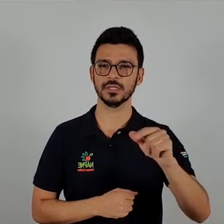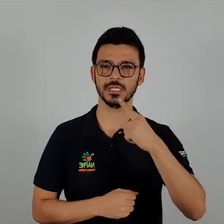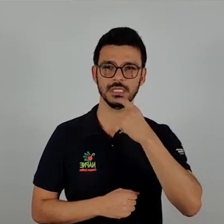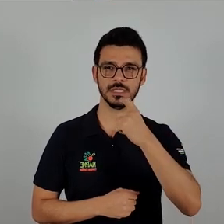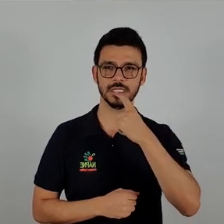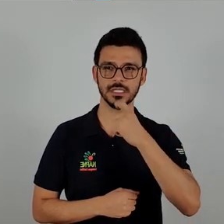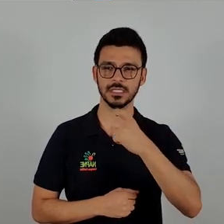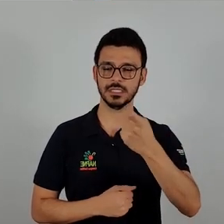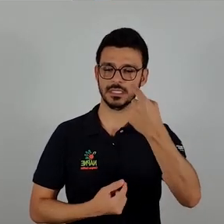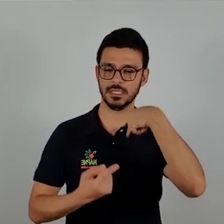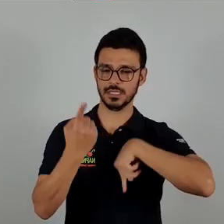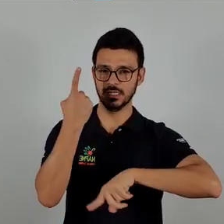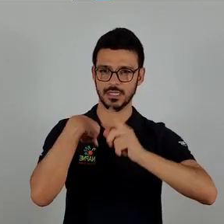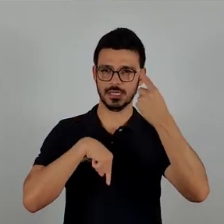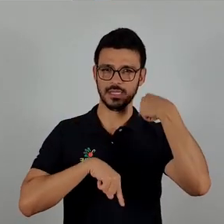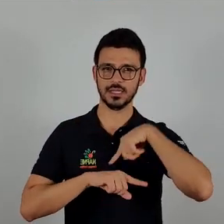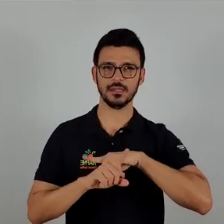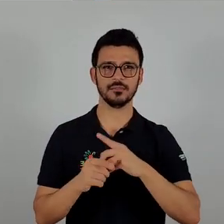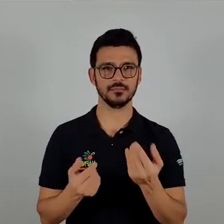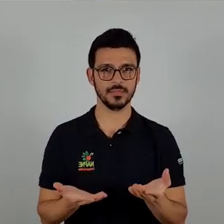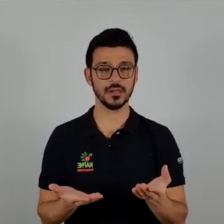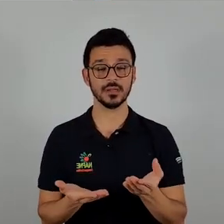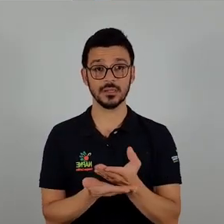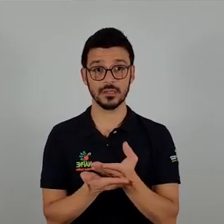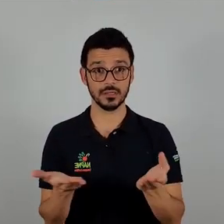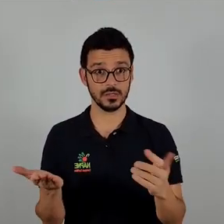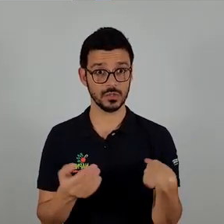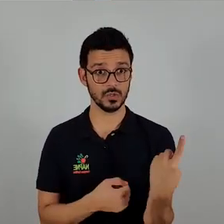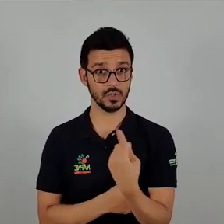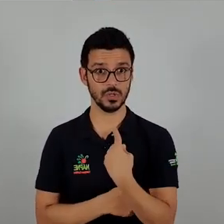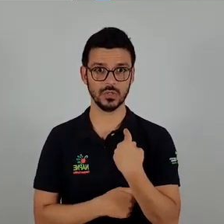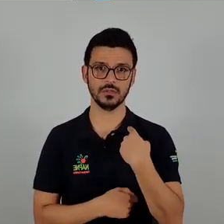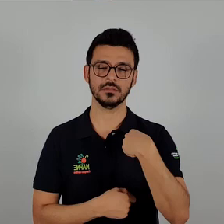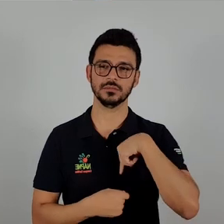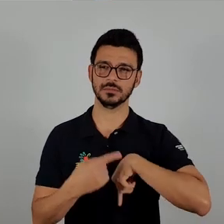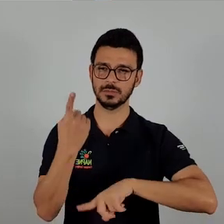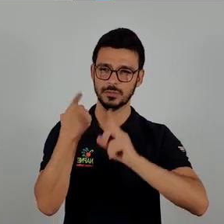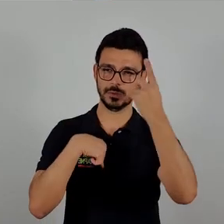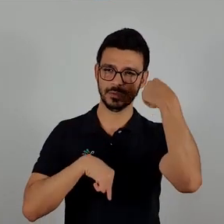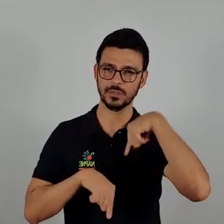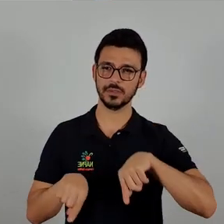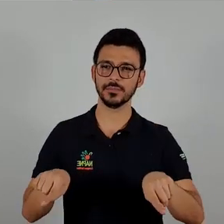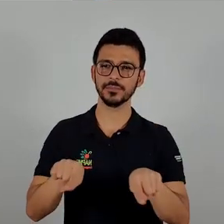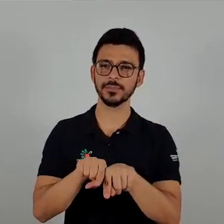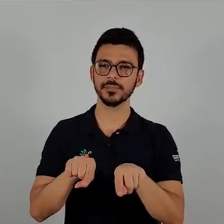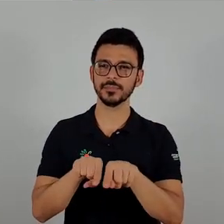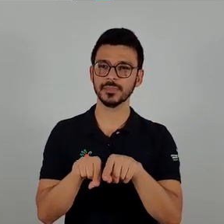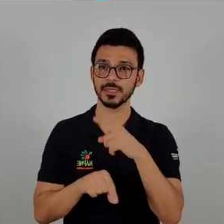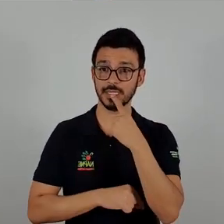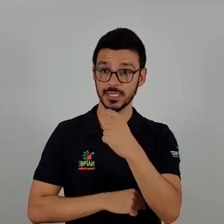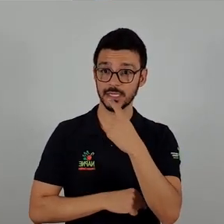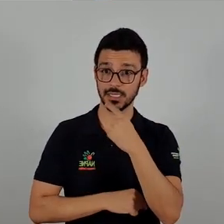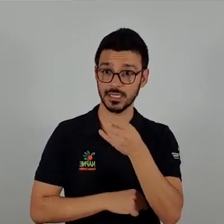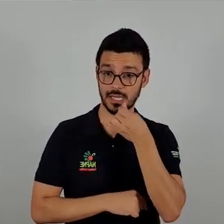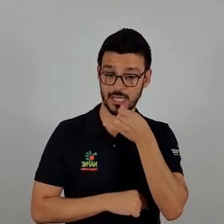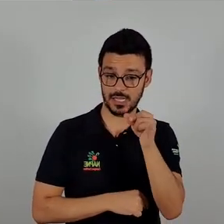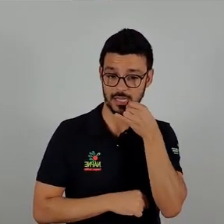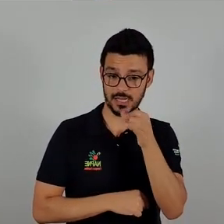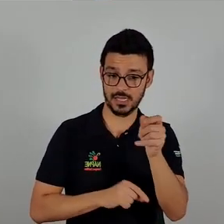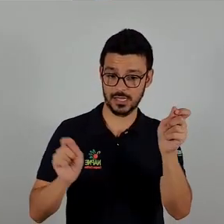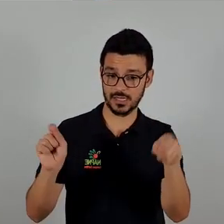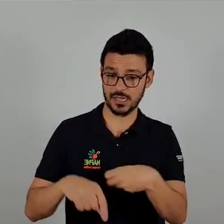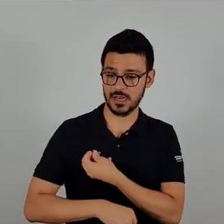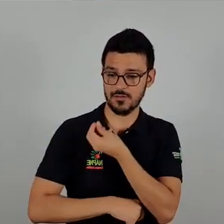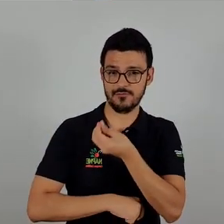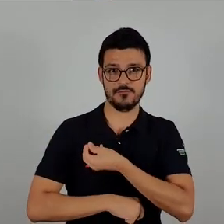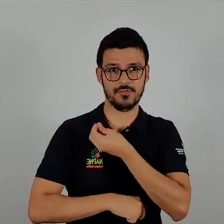sangue da mente. Entenderam a colocação sangue aqui? Então ela trabalha tudo isso. E aqui ela está cortada num corte sagital, ou seja,